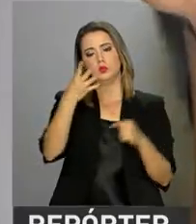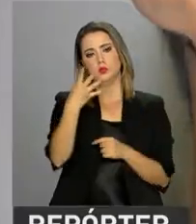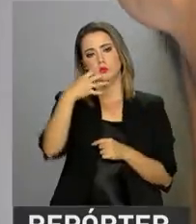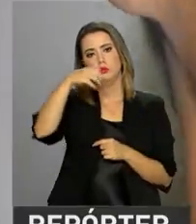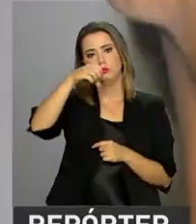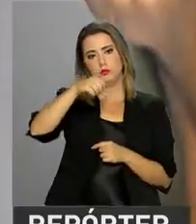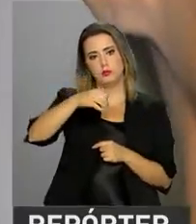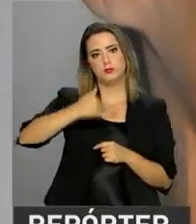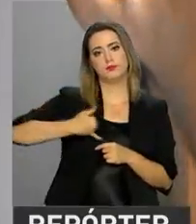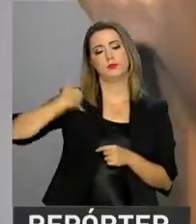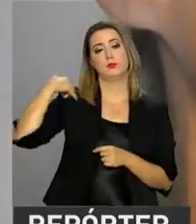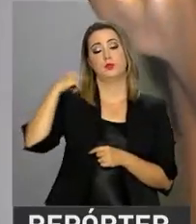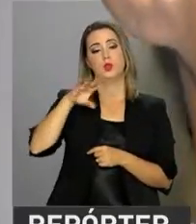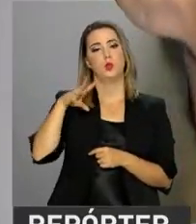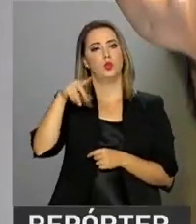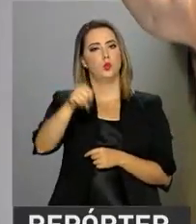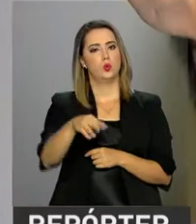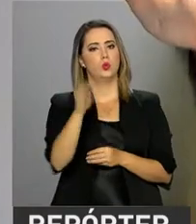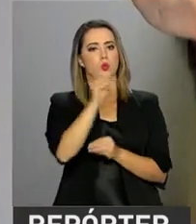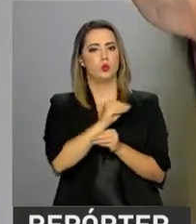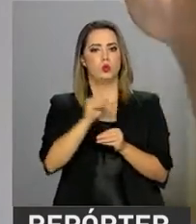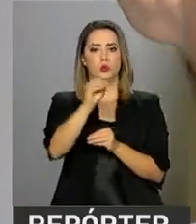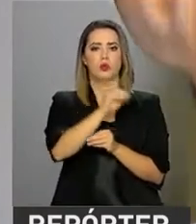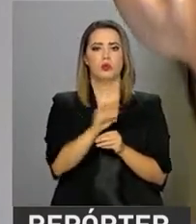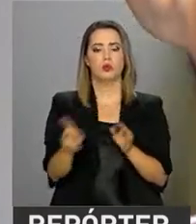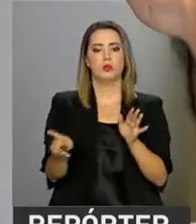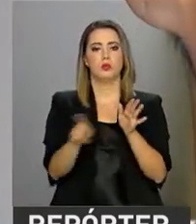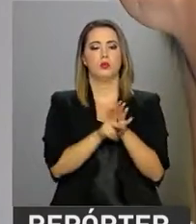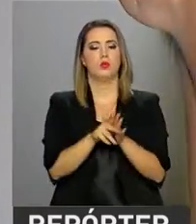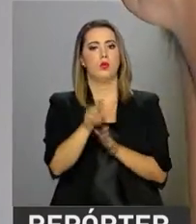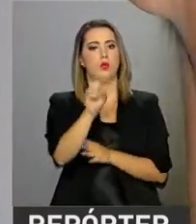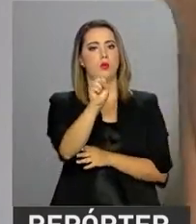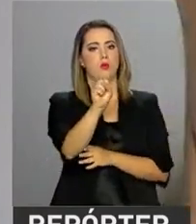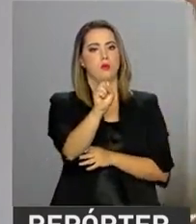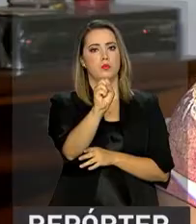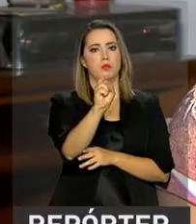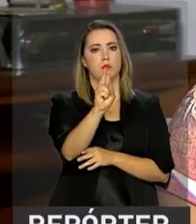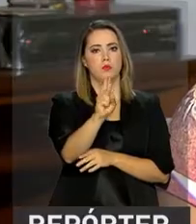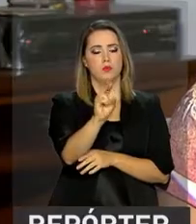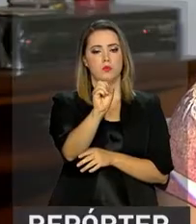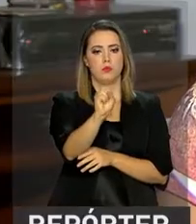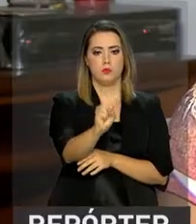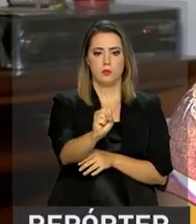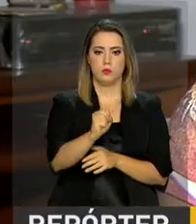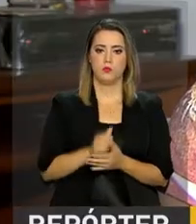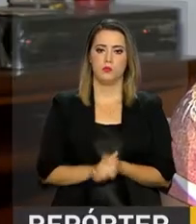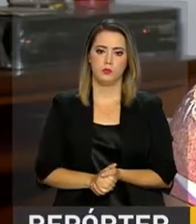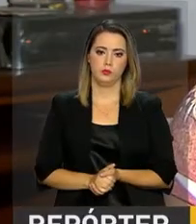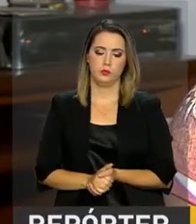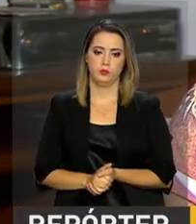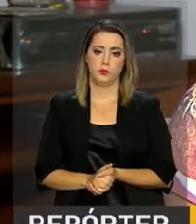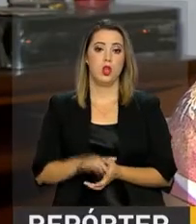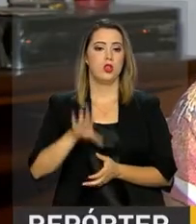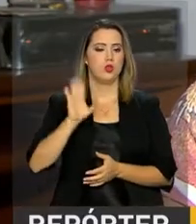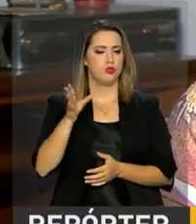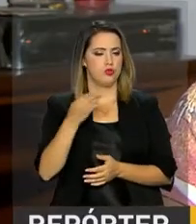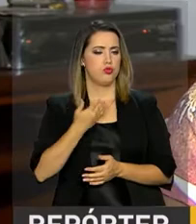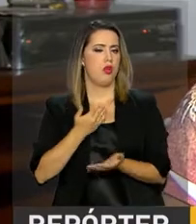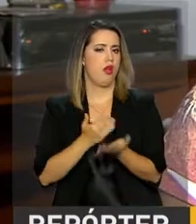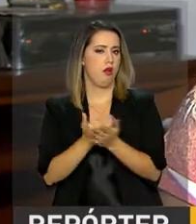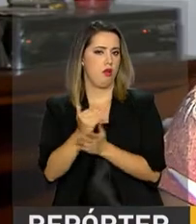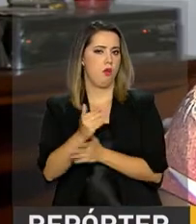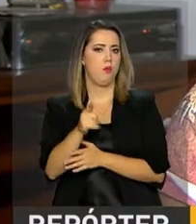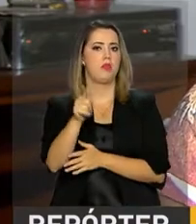ela está fazendo todo o tratamento no sistema único de saúde eu comecei já a quimio e aí já